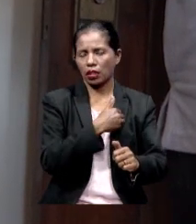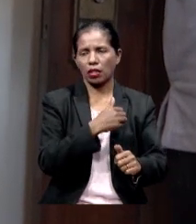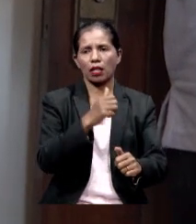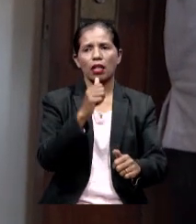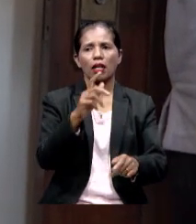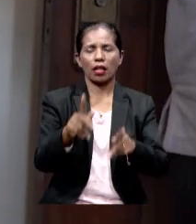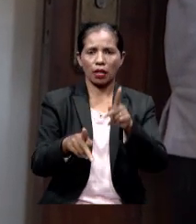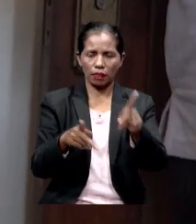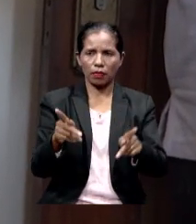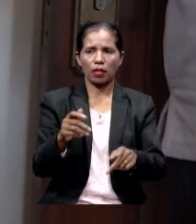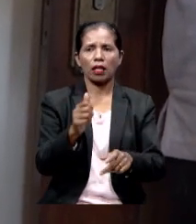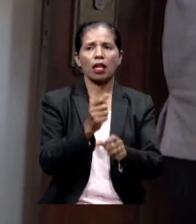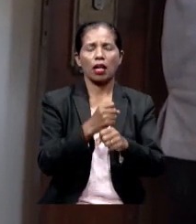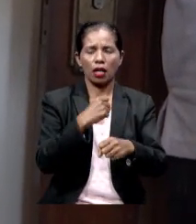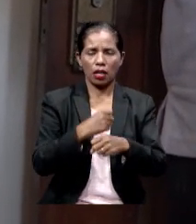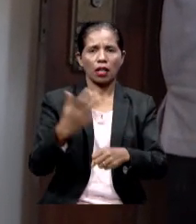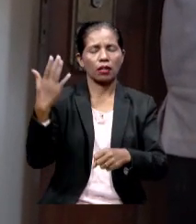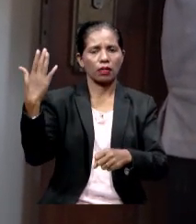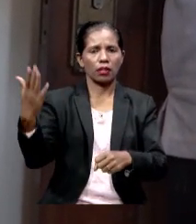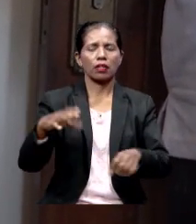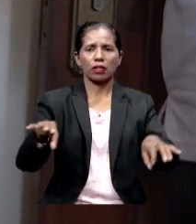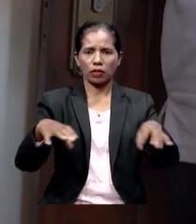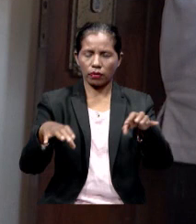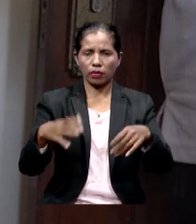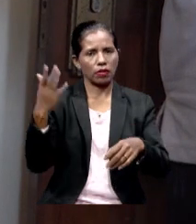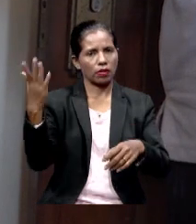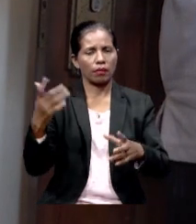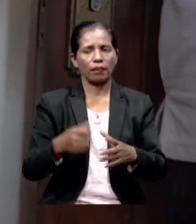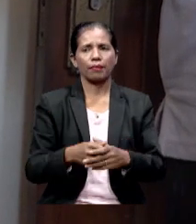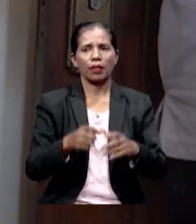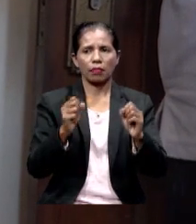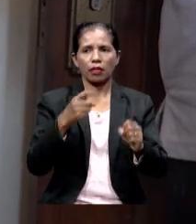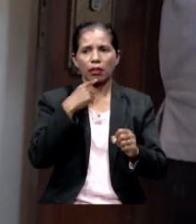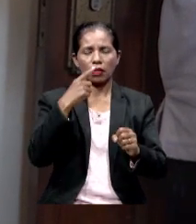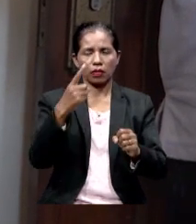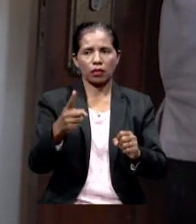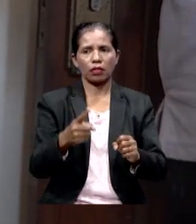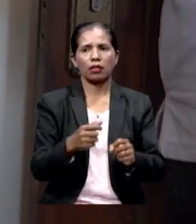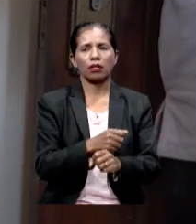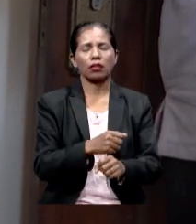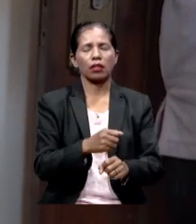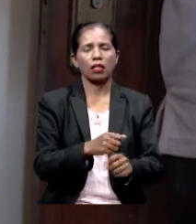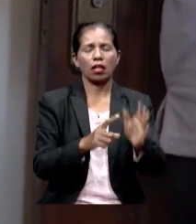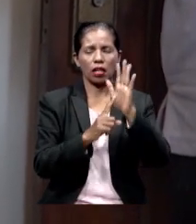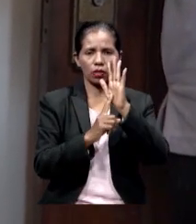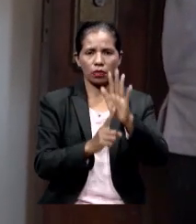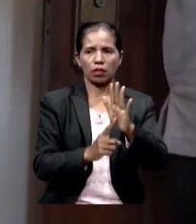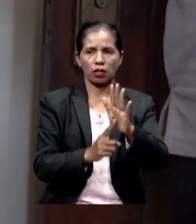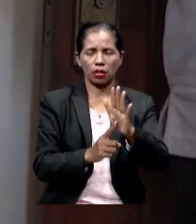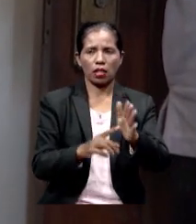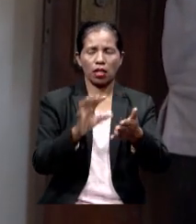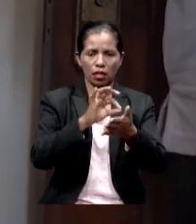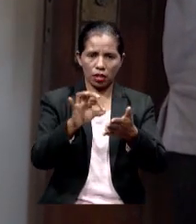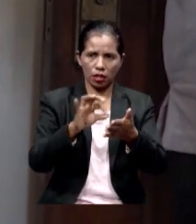autora articula e a petição inicial. Então, bela considera que a facto se não é bem a autora a querer que